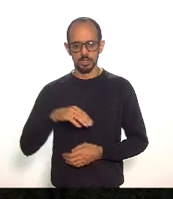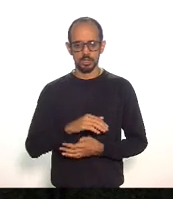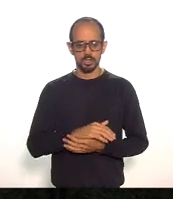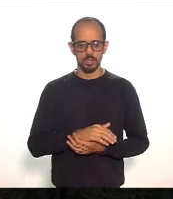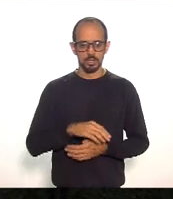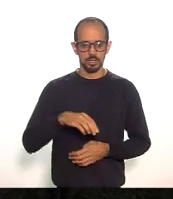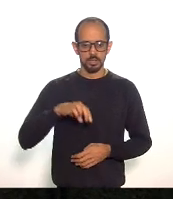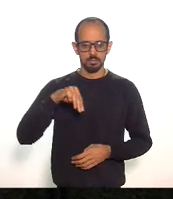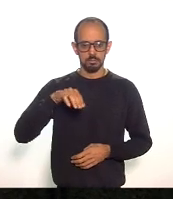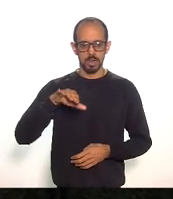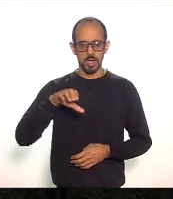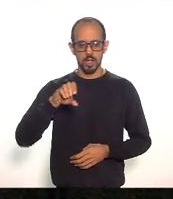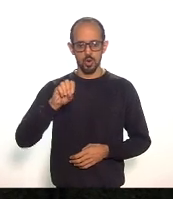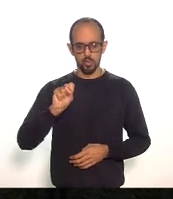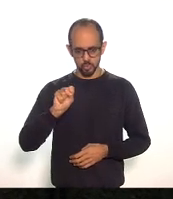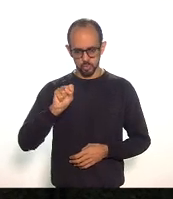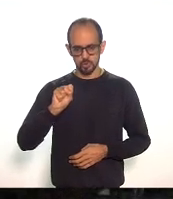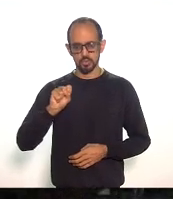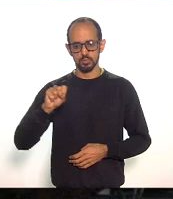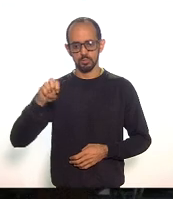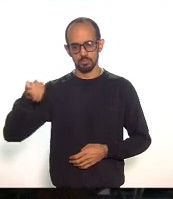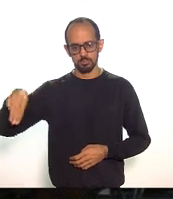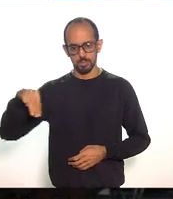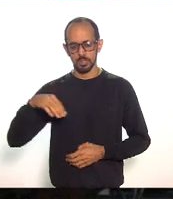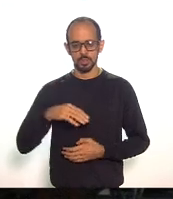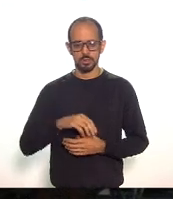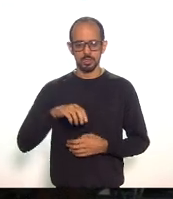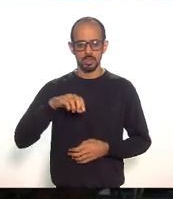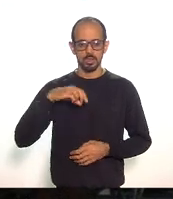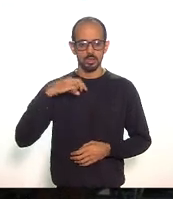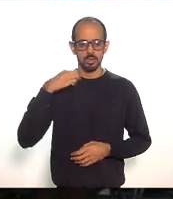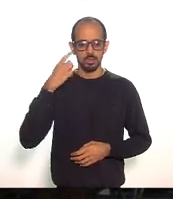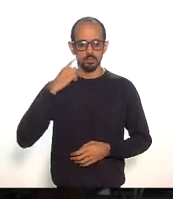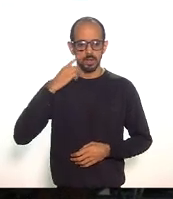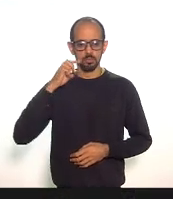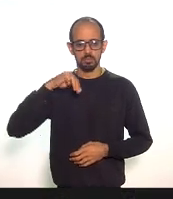Deputado Marcos Miller. Deputado Marcos Vinícius.